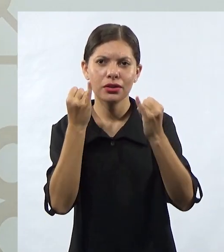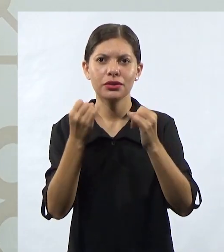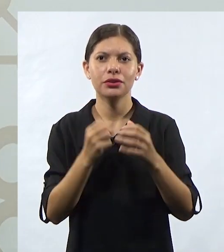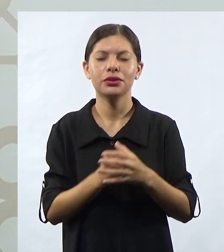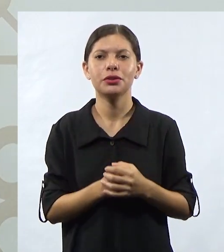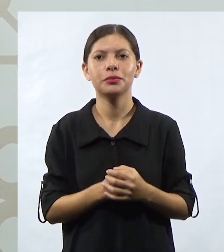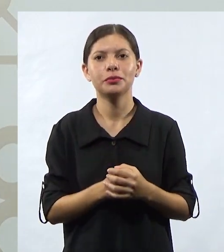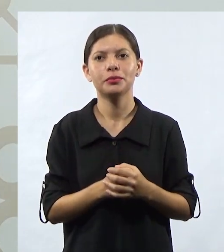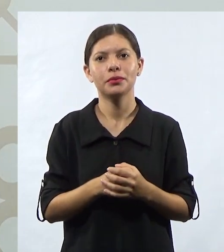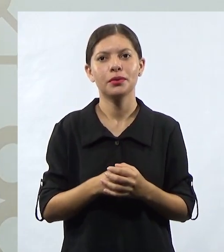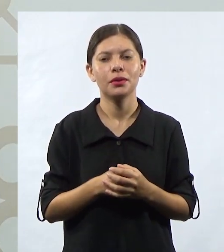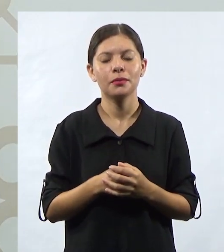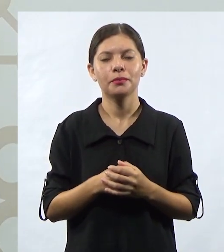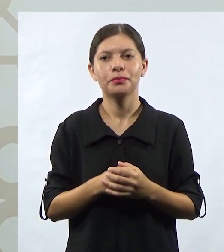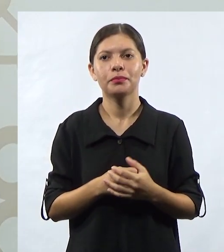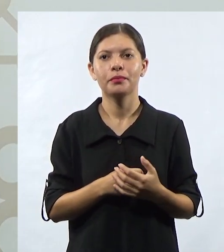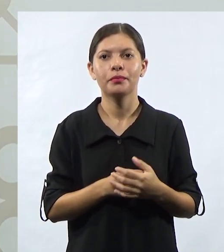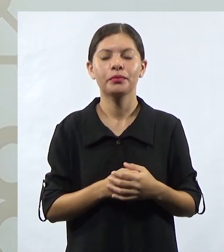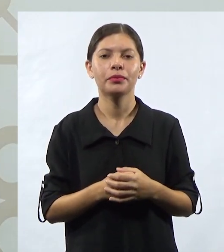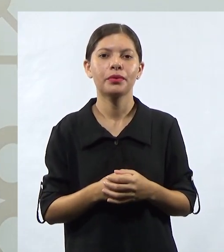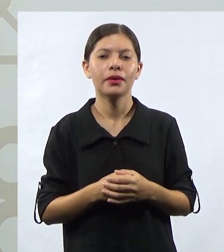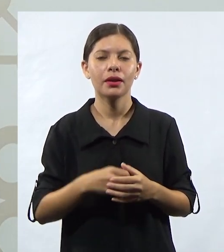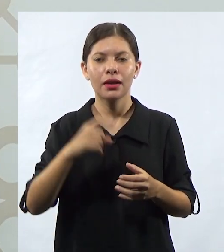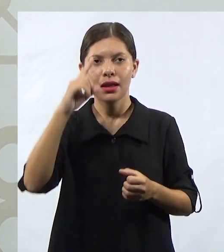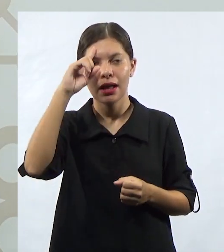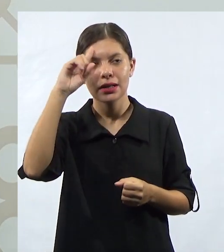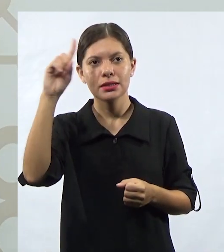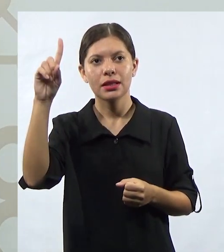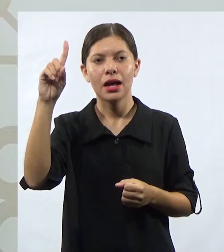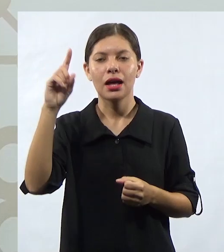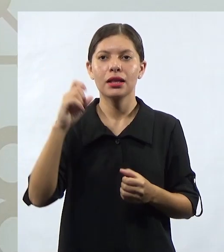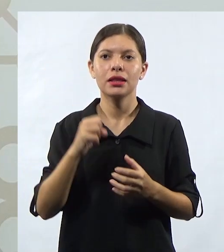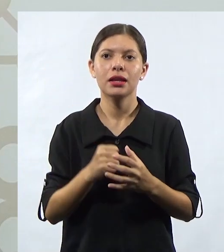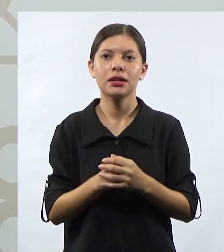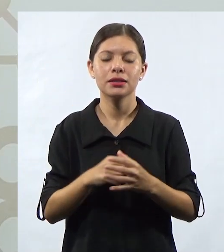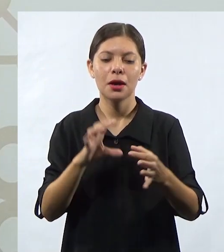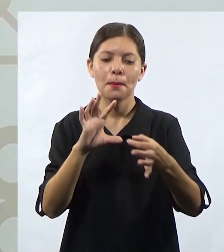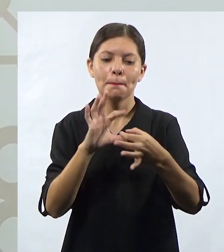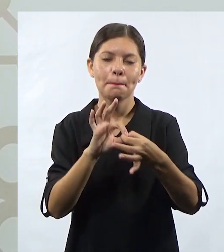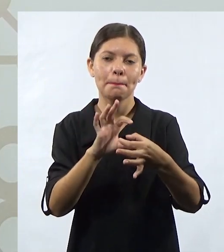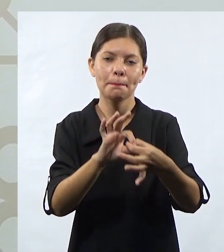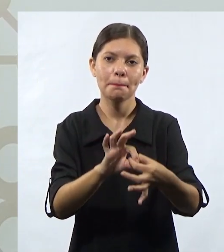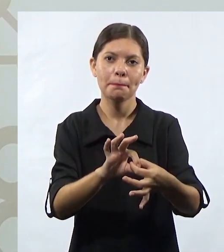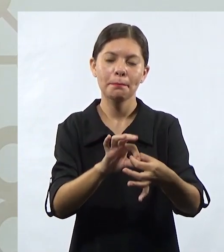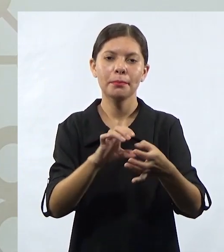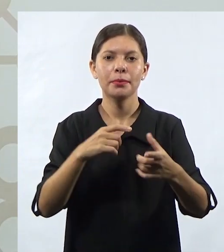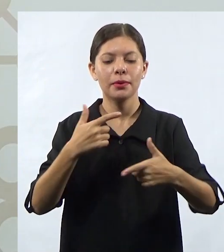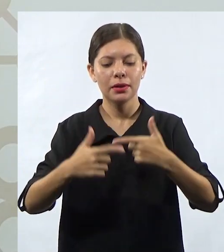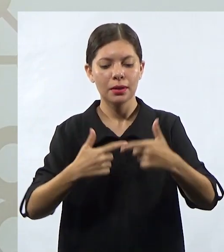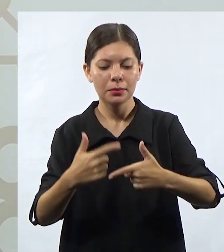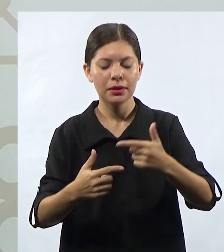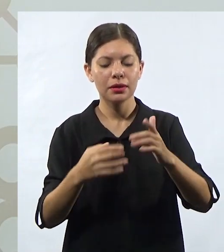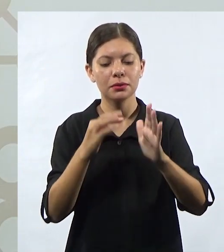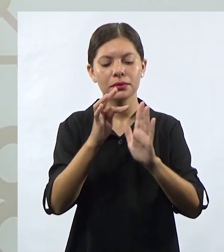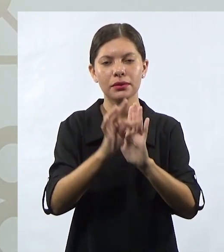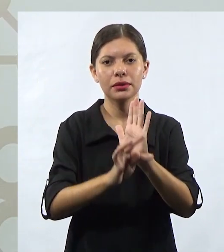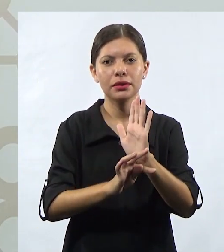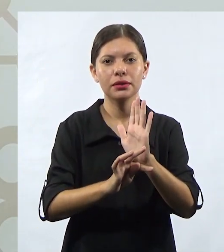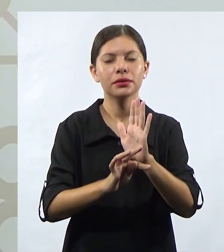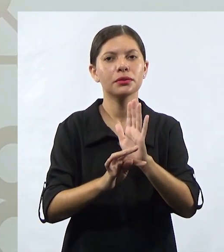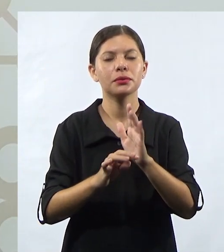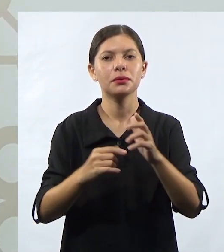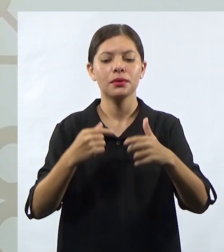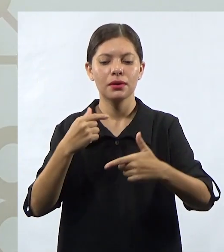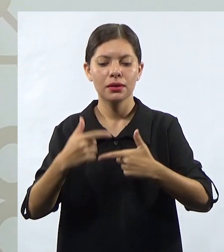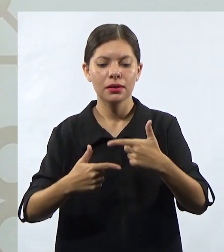2005, 2014. Então, as datas, principalmente para contextos, né? Quando você vai trabalhar contextos, quando você